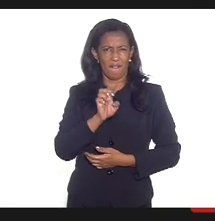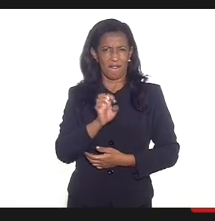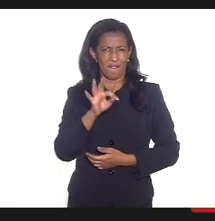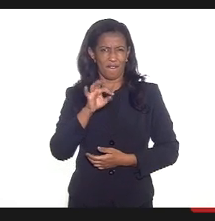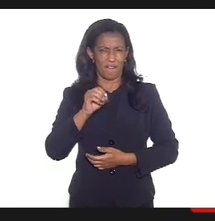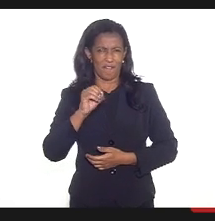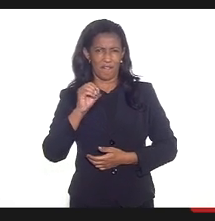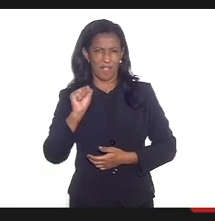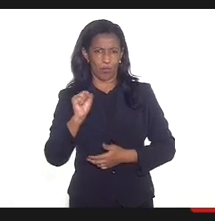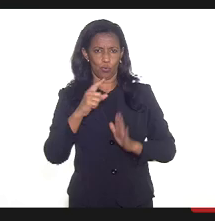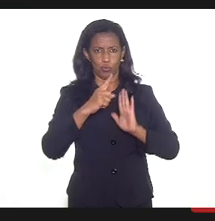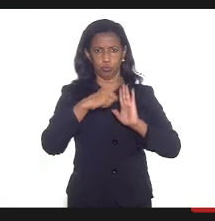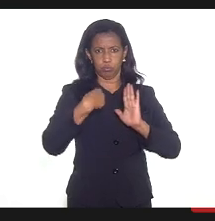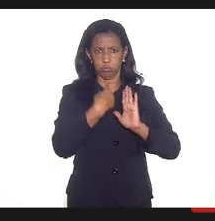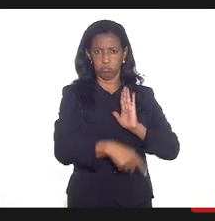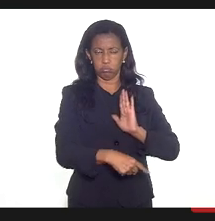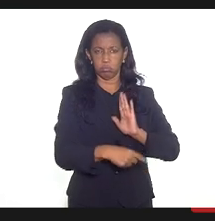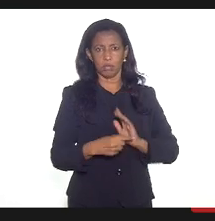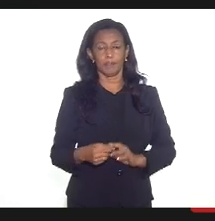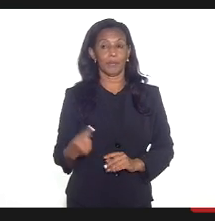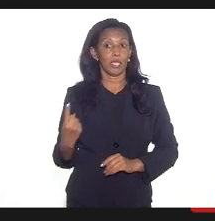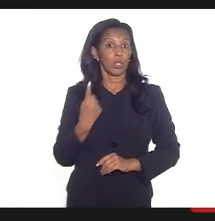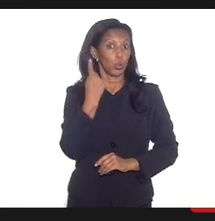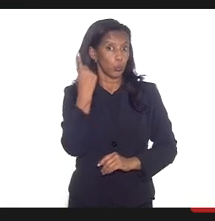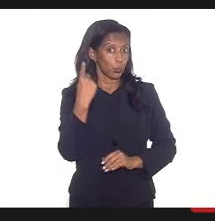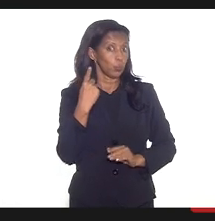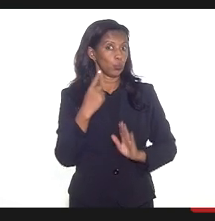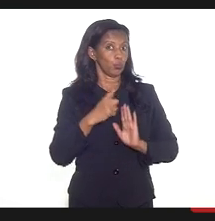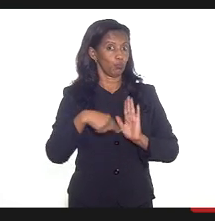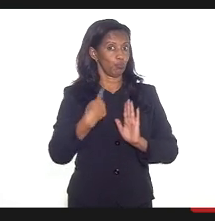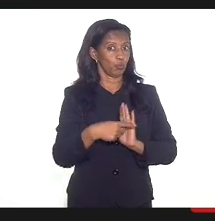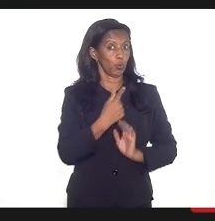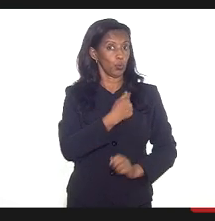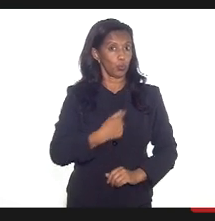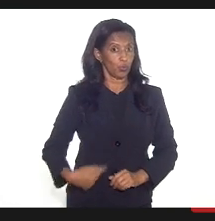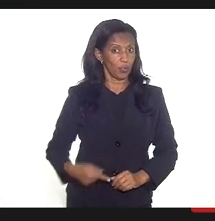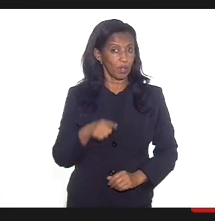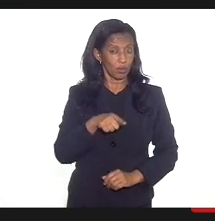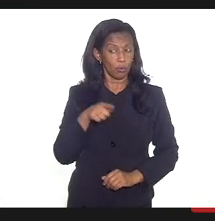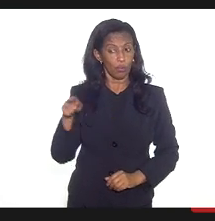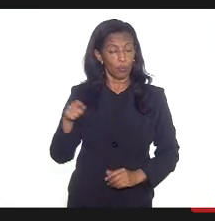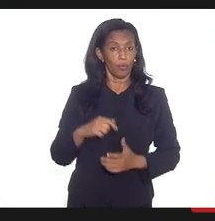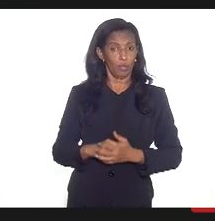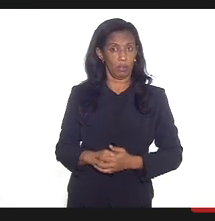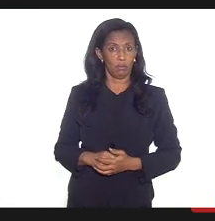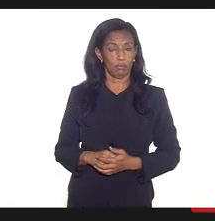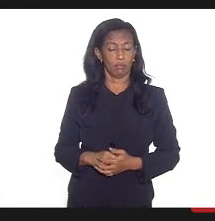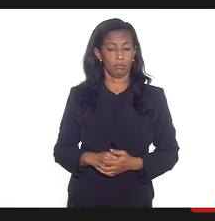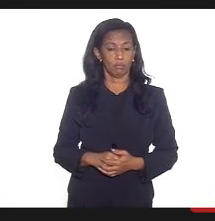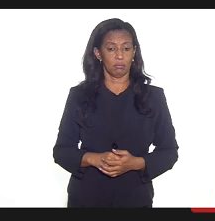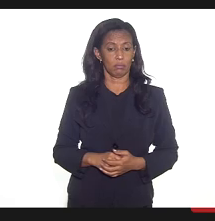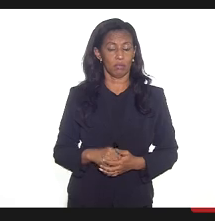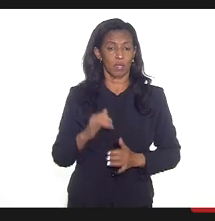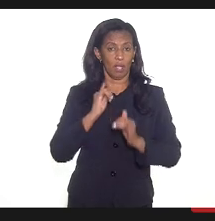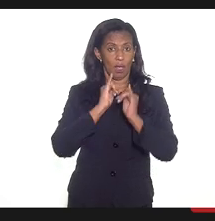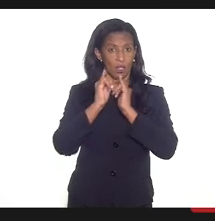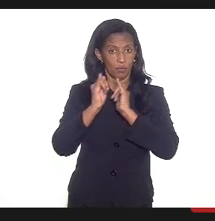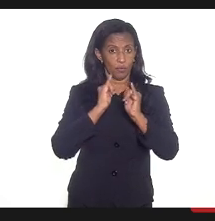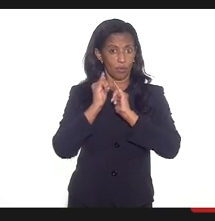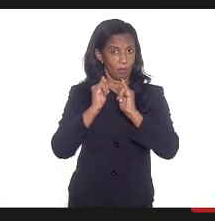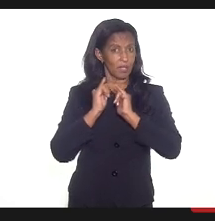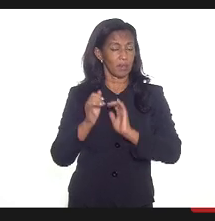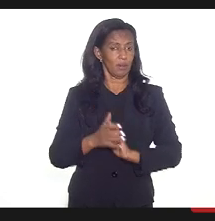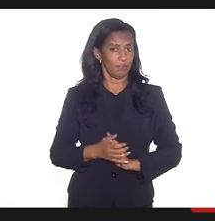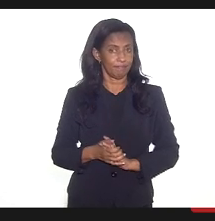passada, retrasada, e um dos vetos do governador foi a respeito da informação, né?